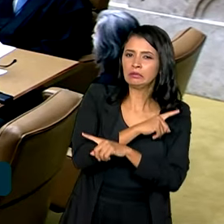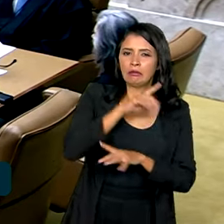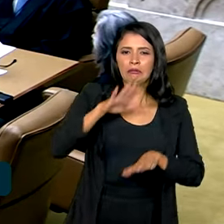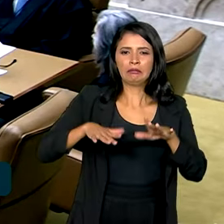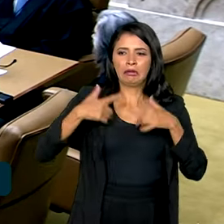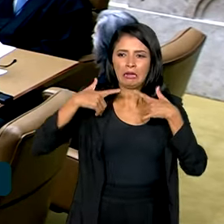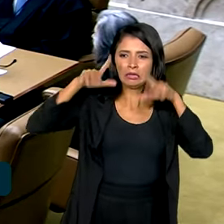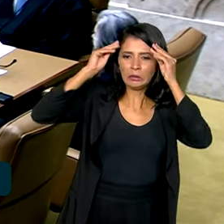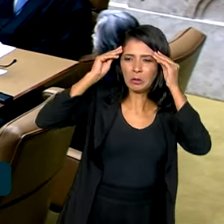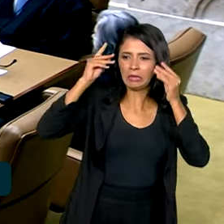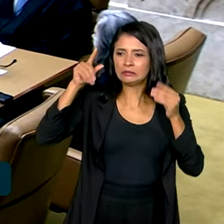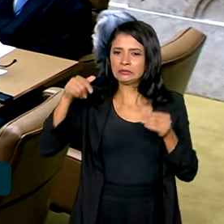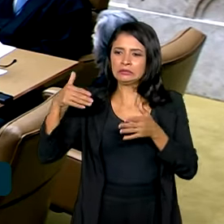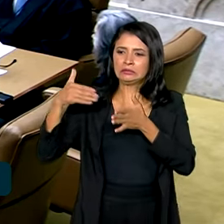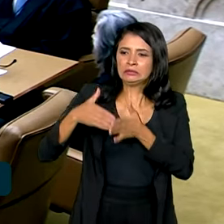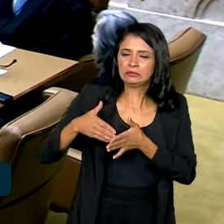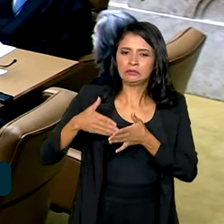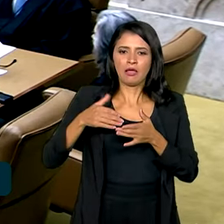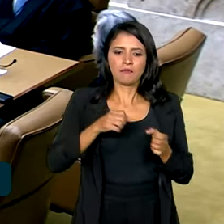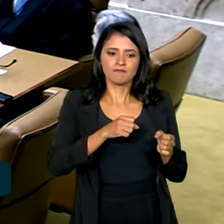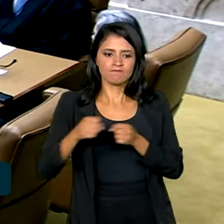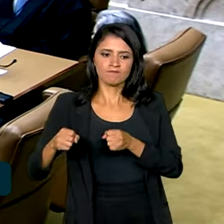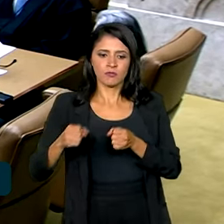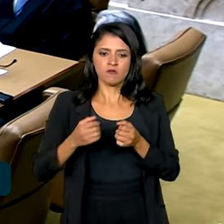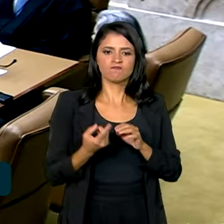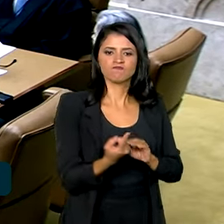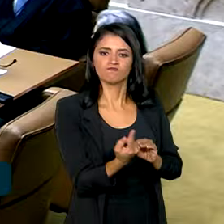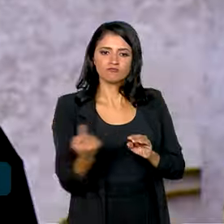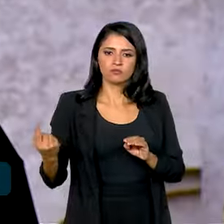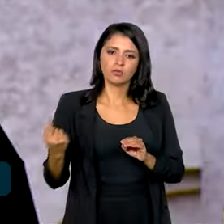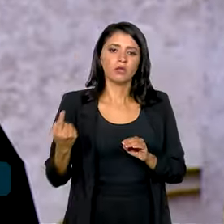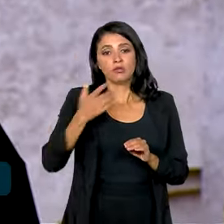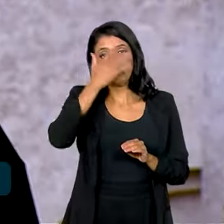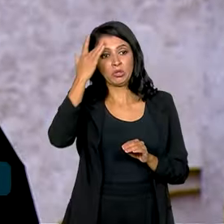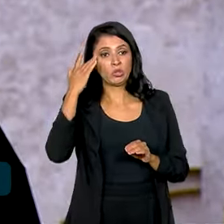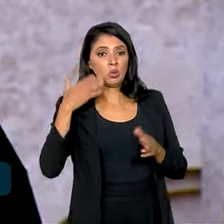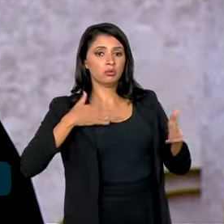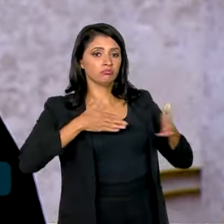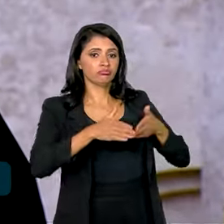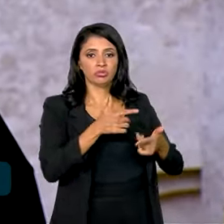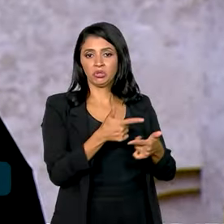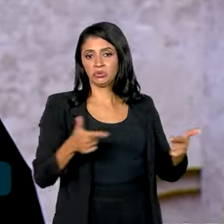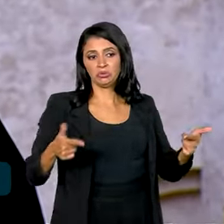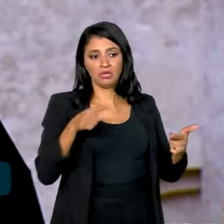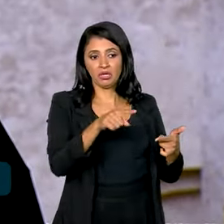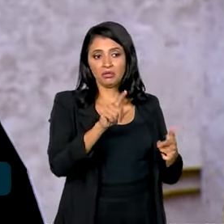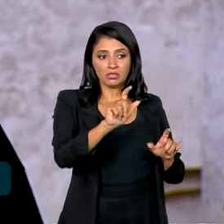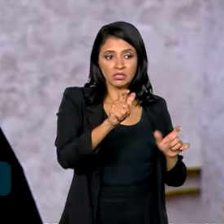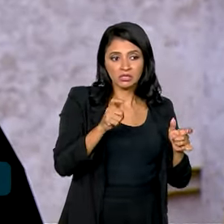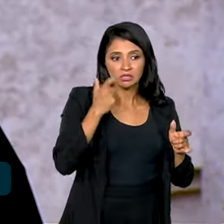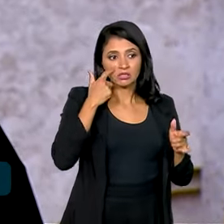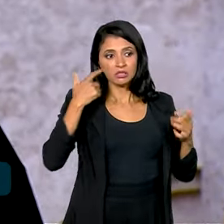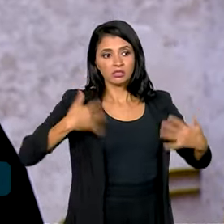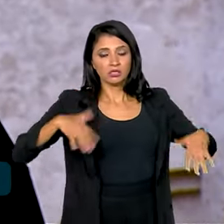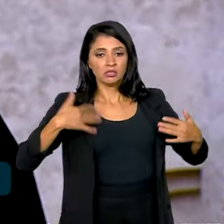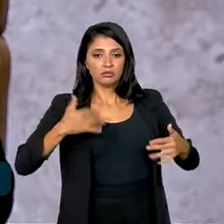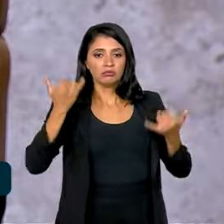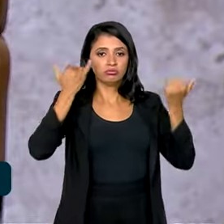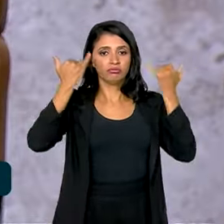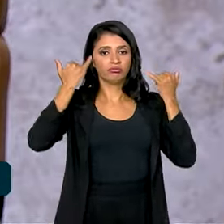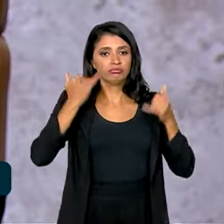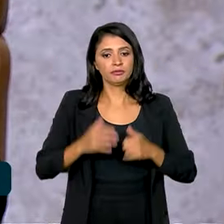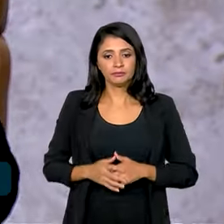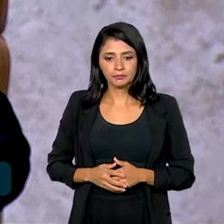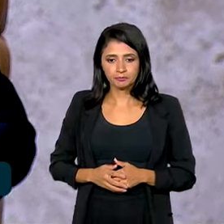vezes funciona como um instrumento de poder e de exclusão de quem não tem acesso àquela chave de conhecimento.